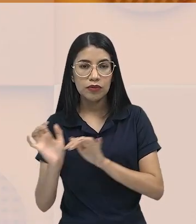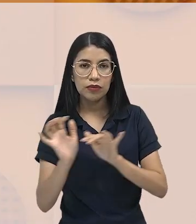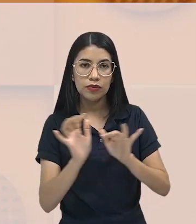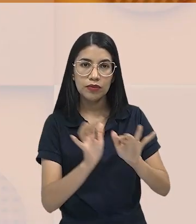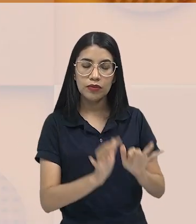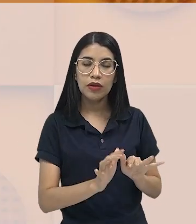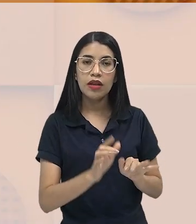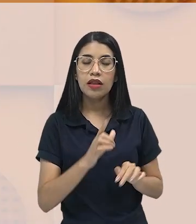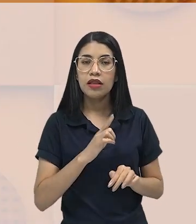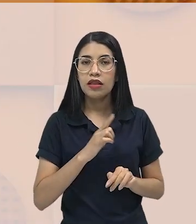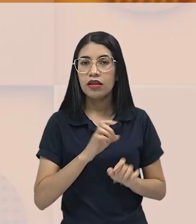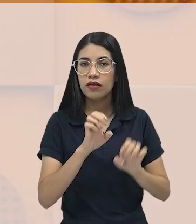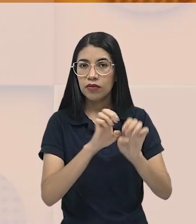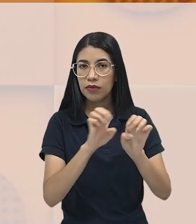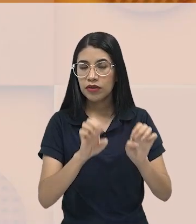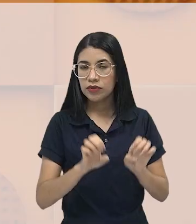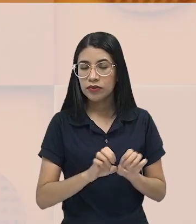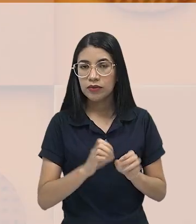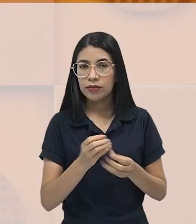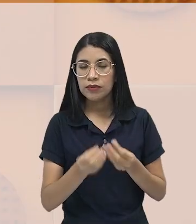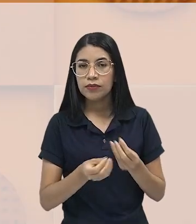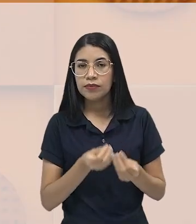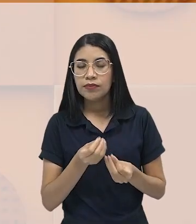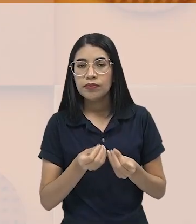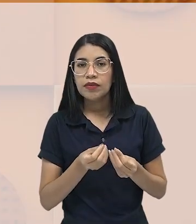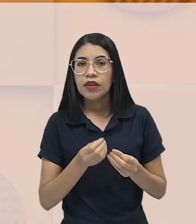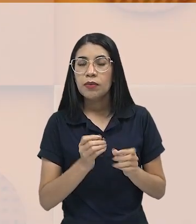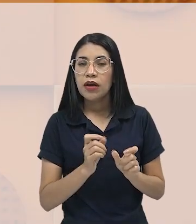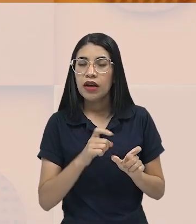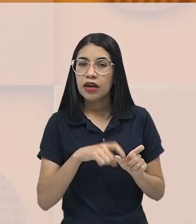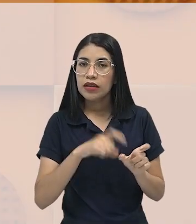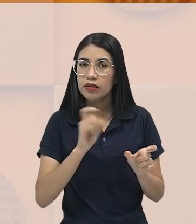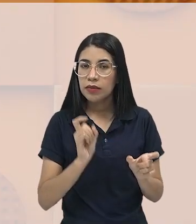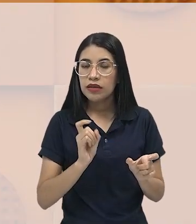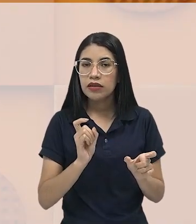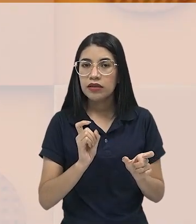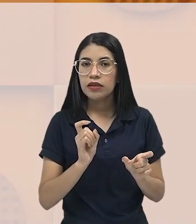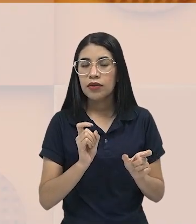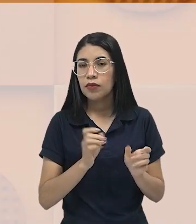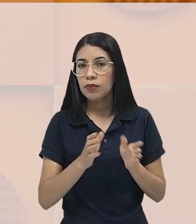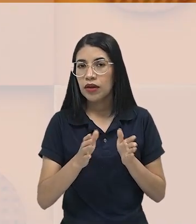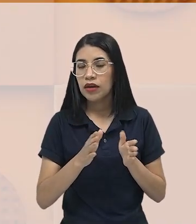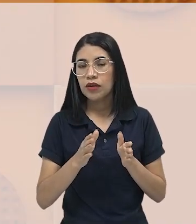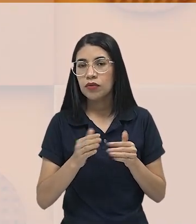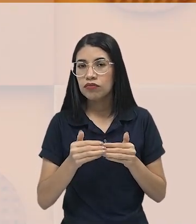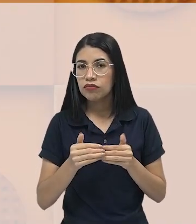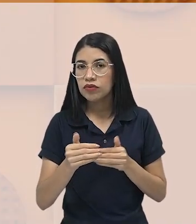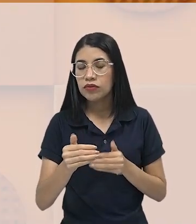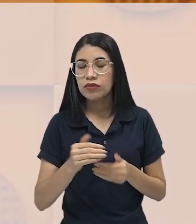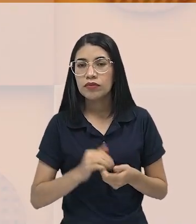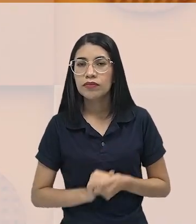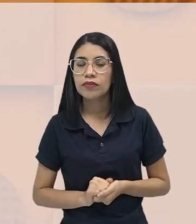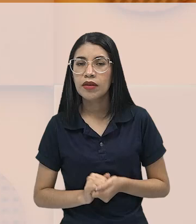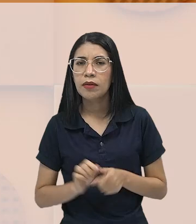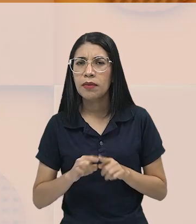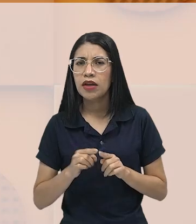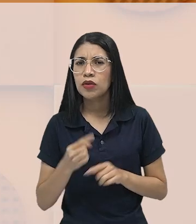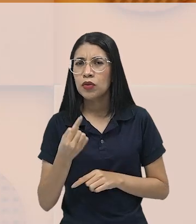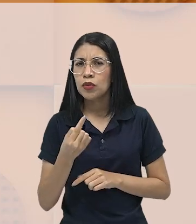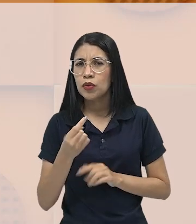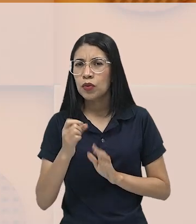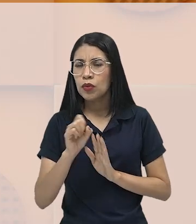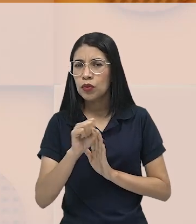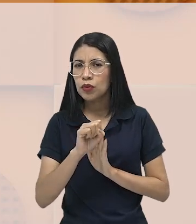haja uma estrutura, né, para, de fato, uma independência em pouco tempo depois. Ah, professora, mas um século é muito